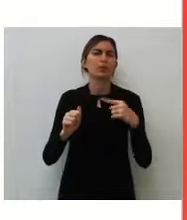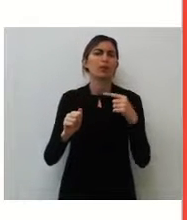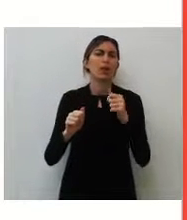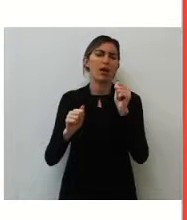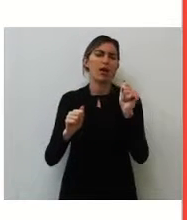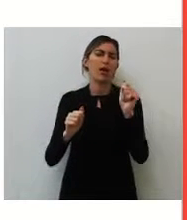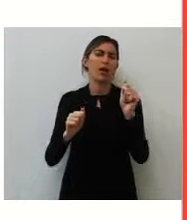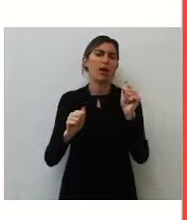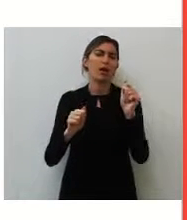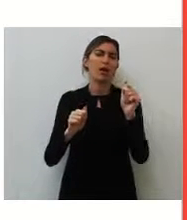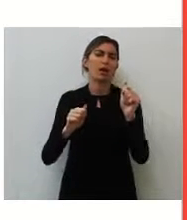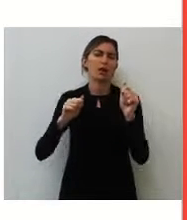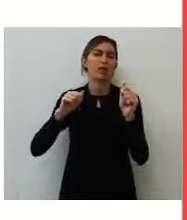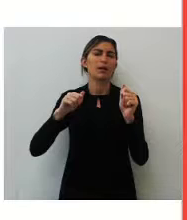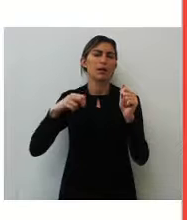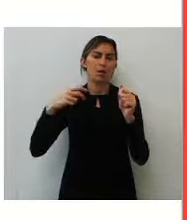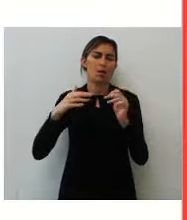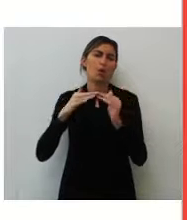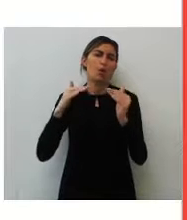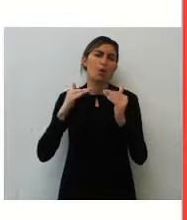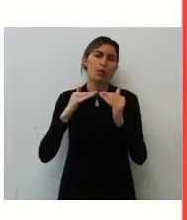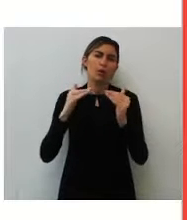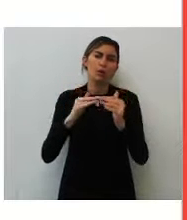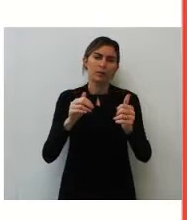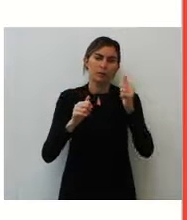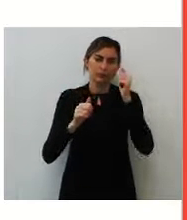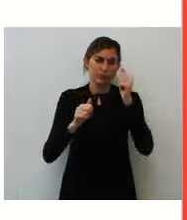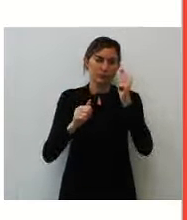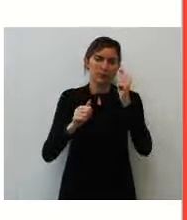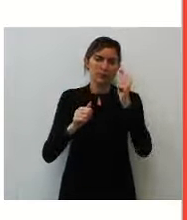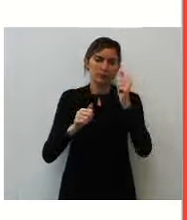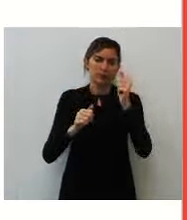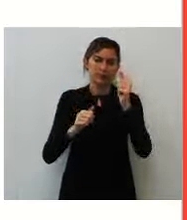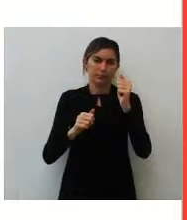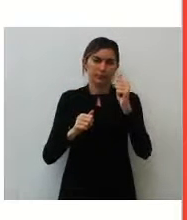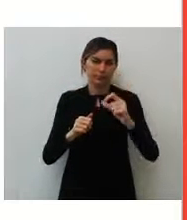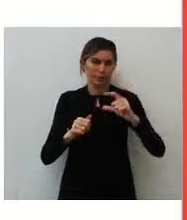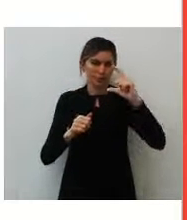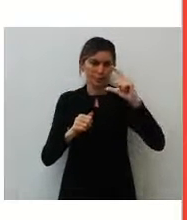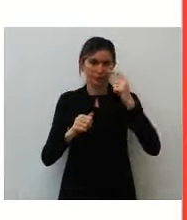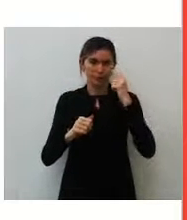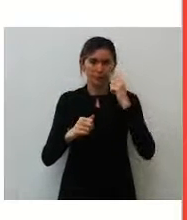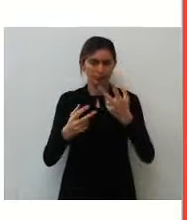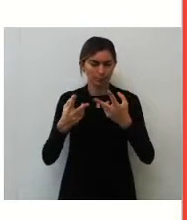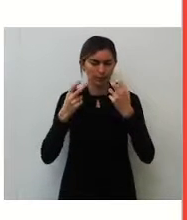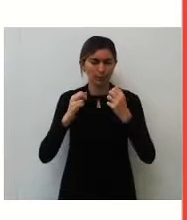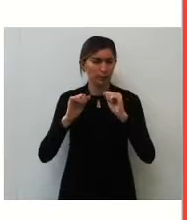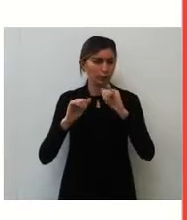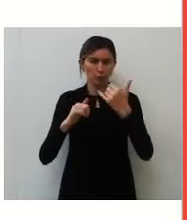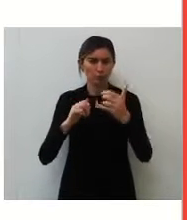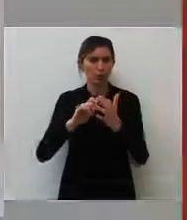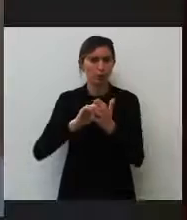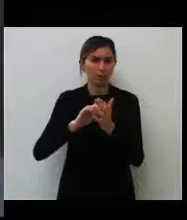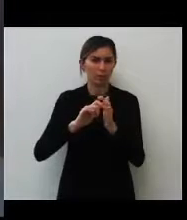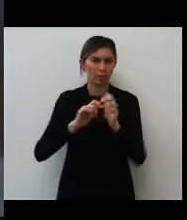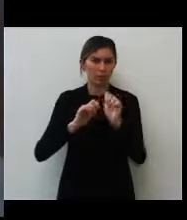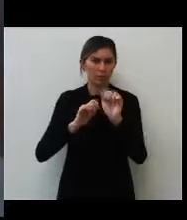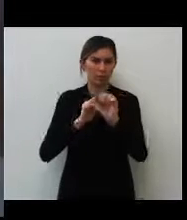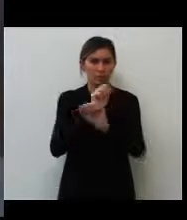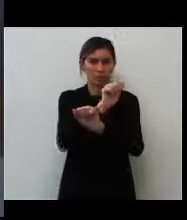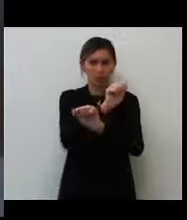porque necessária está concordando com aquele ao a percebeu se não tivesse o artigo